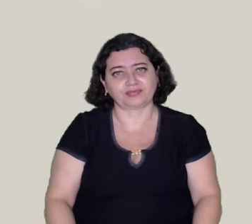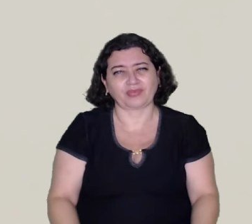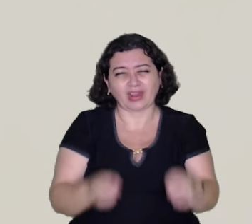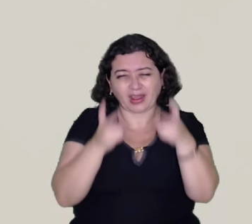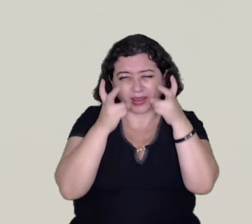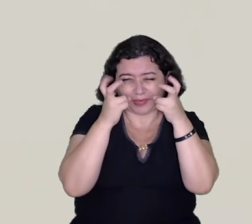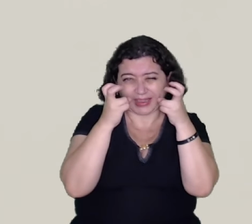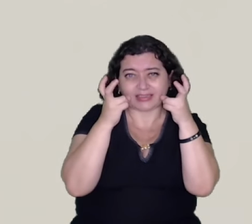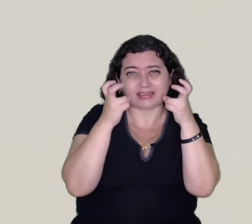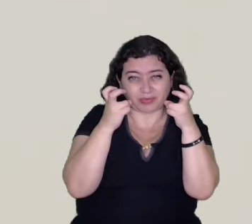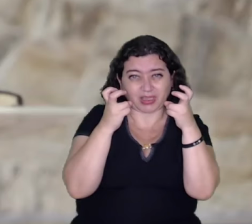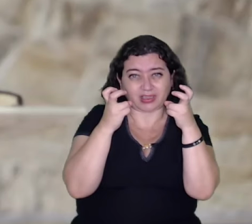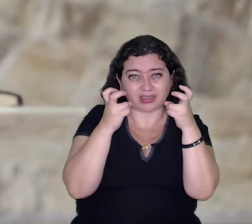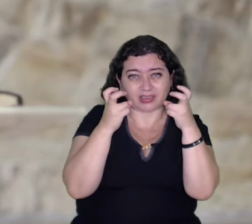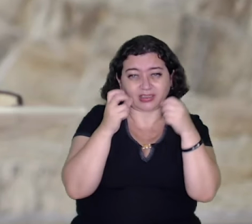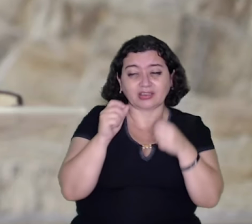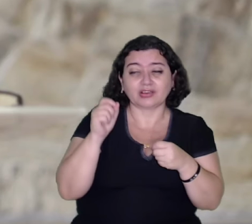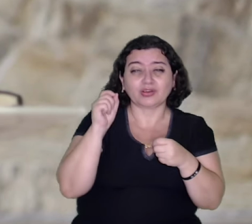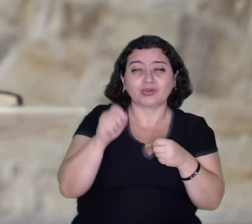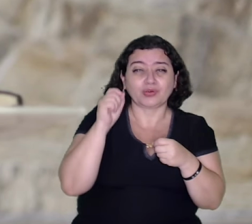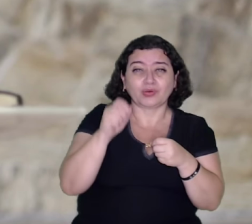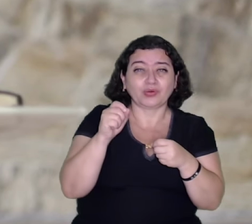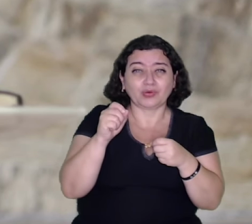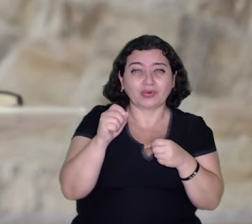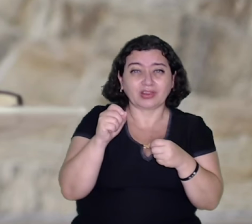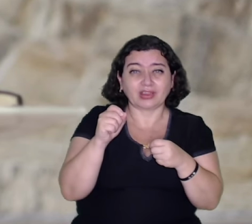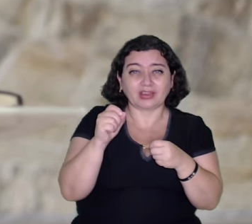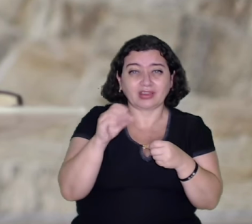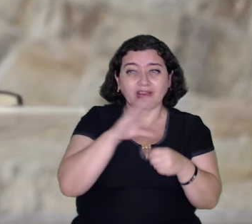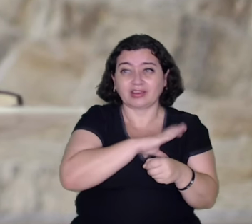Perceber o que Cristo tem feito por você.